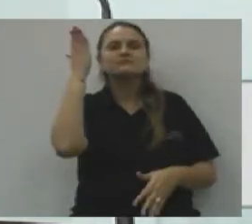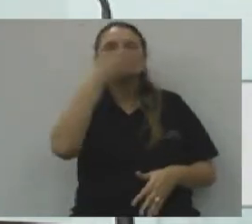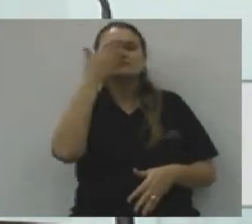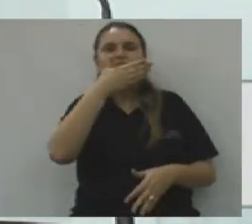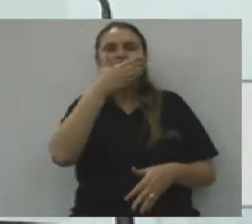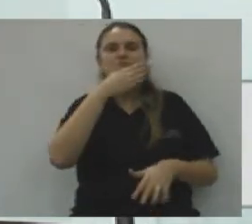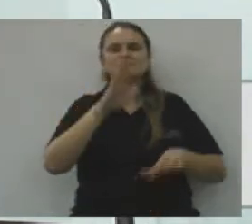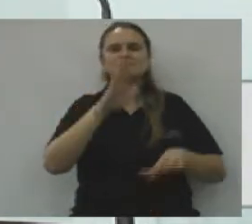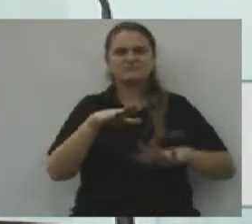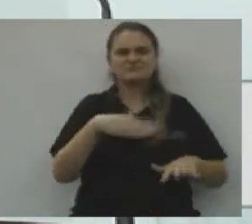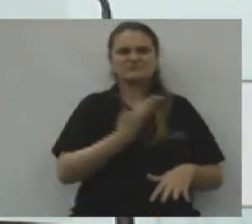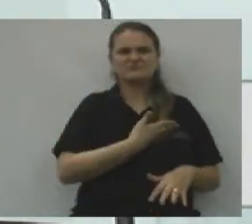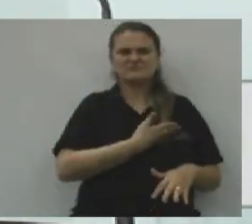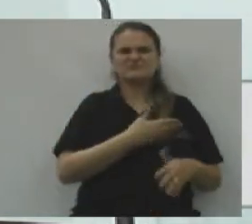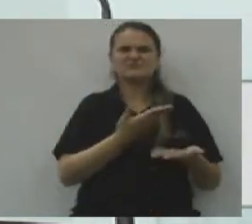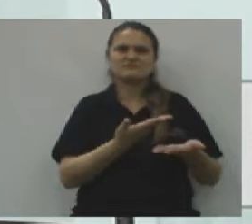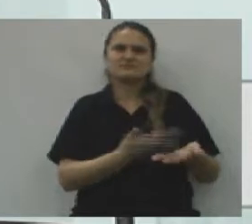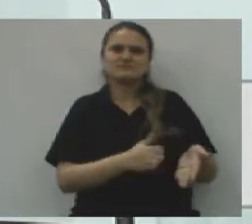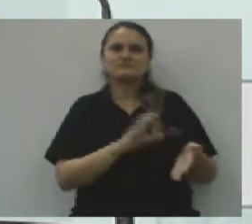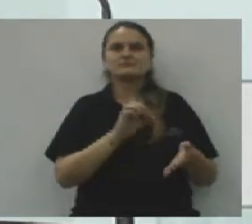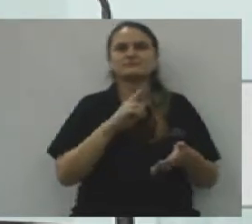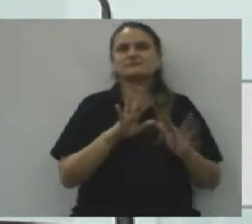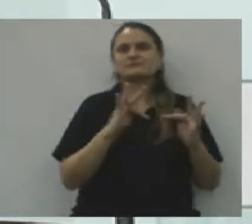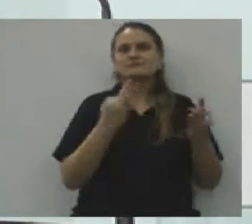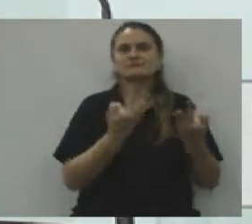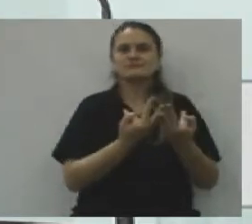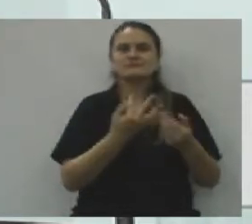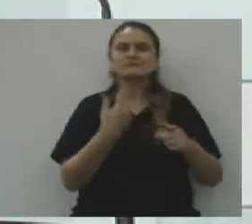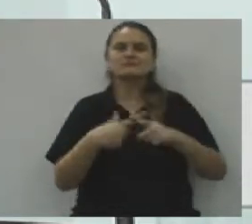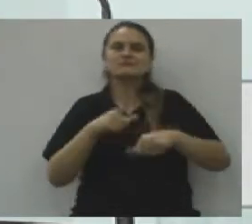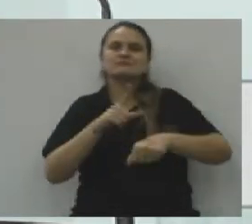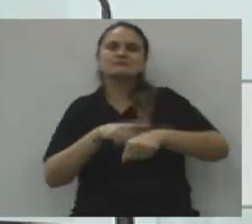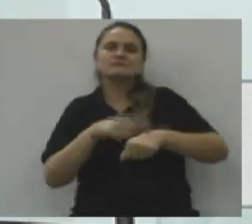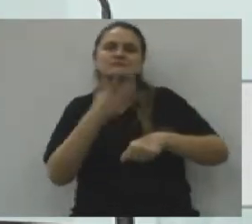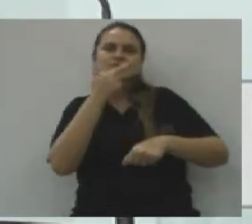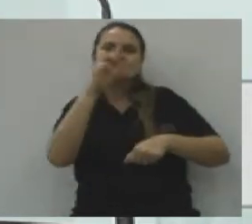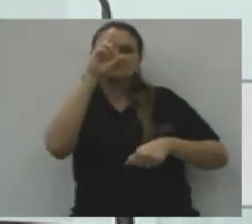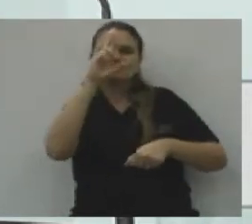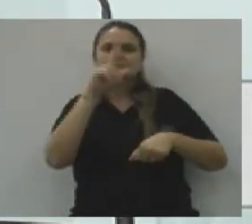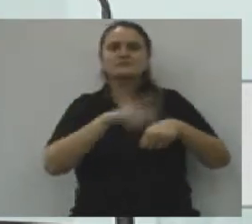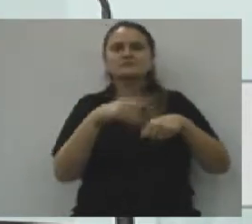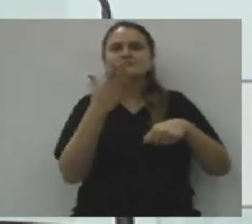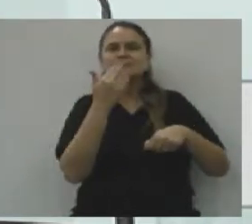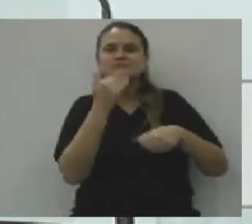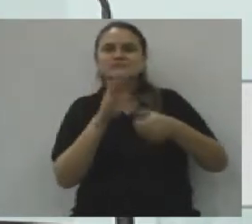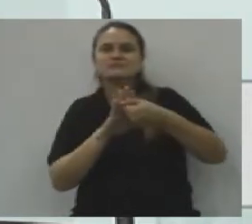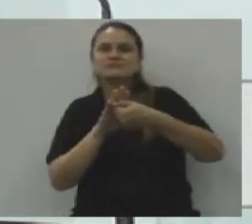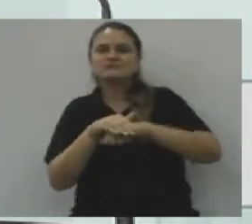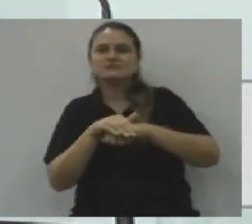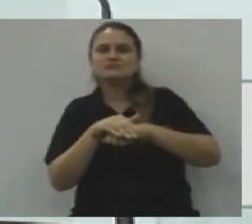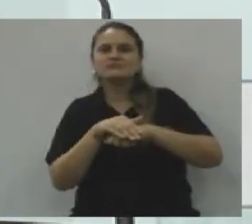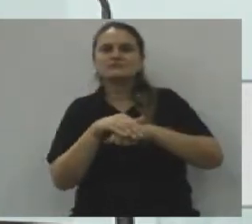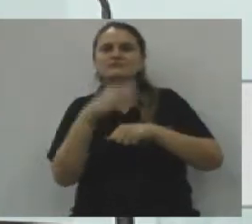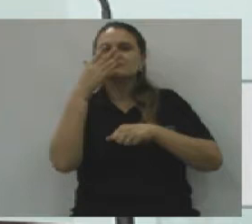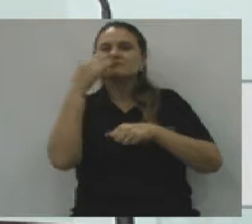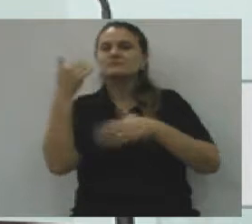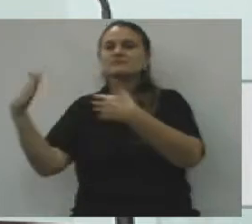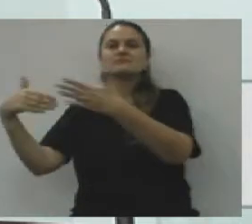de colegas que a gente perde, ou familiares, na hora de um almoço, de uma janta, de uma conversa, que dá mais atenção